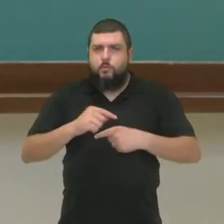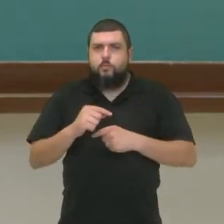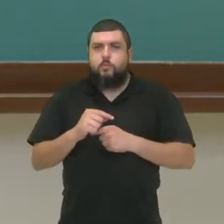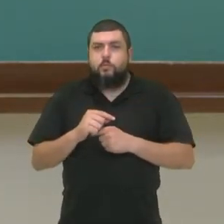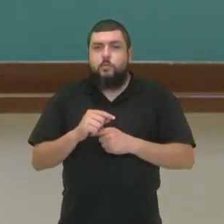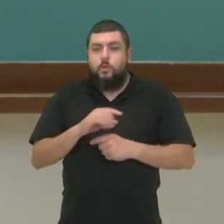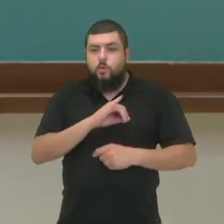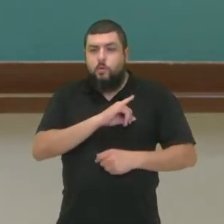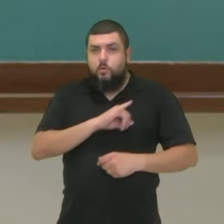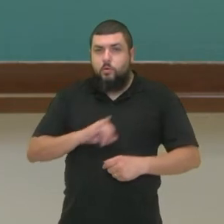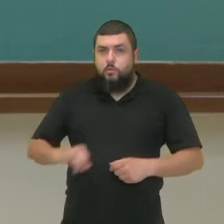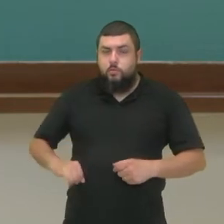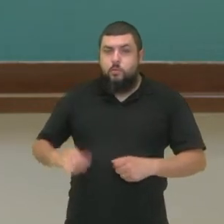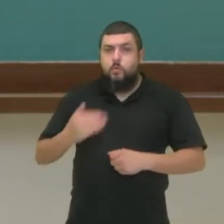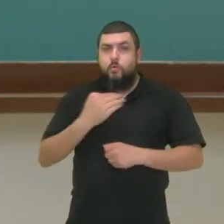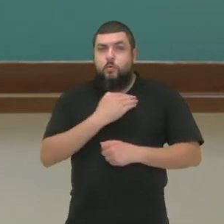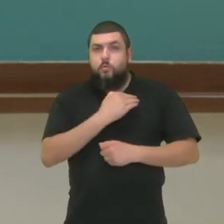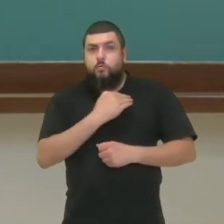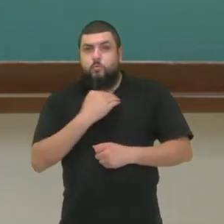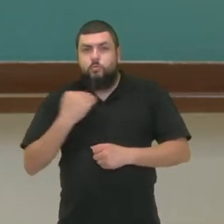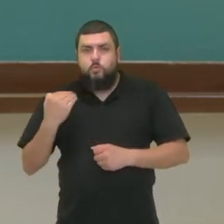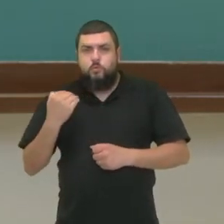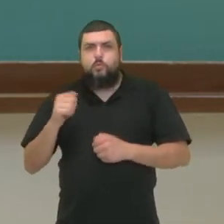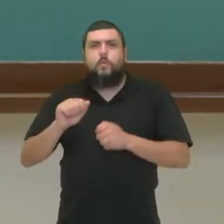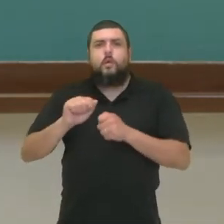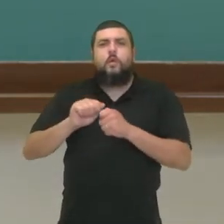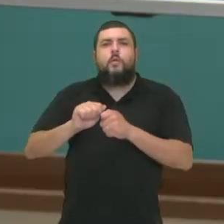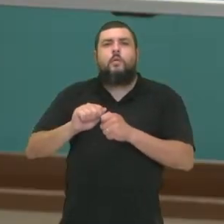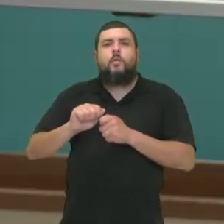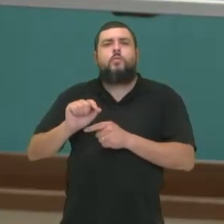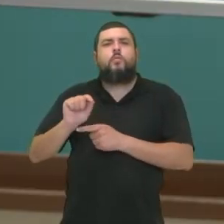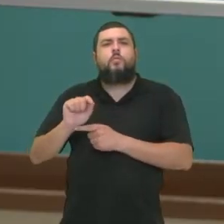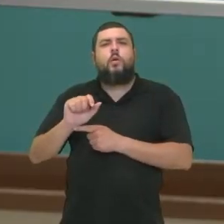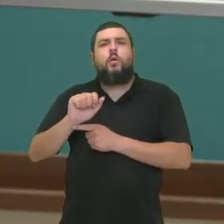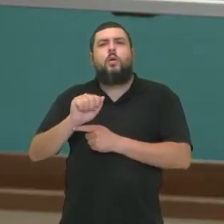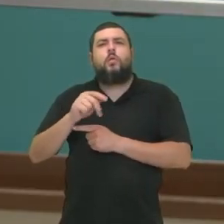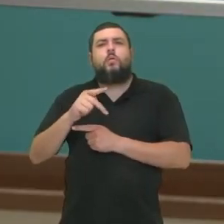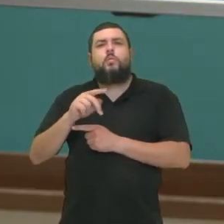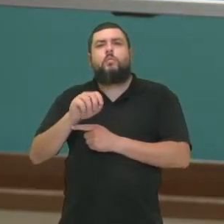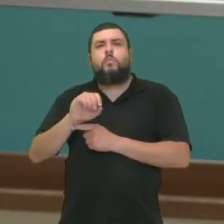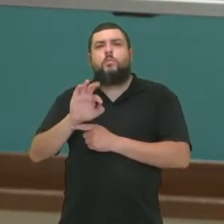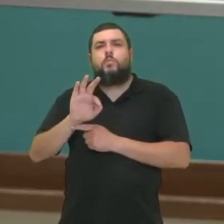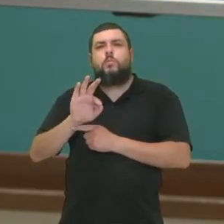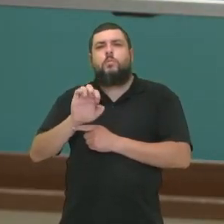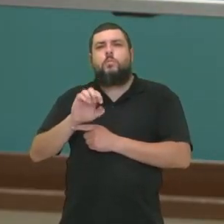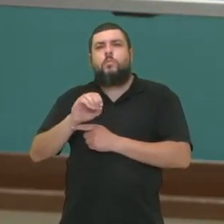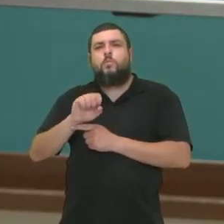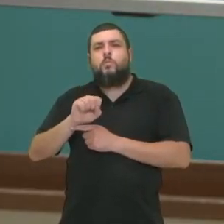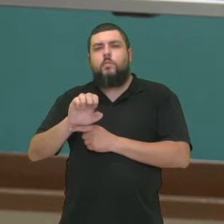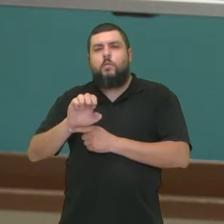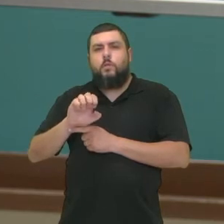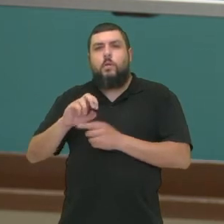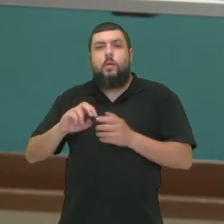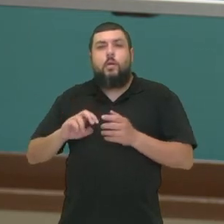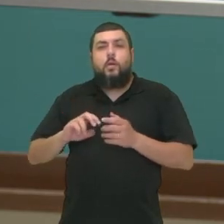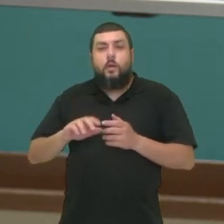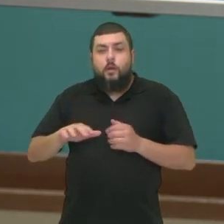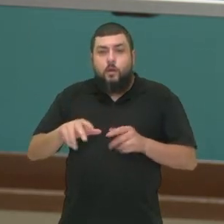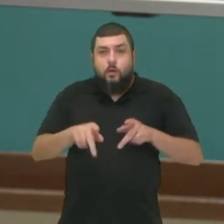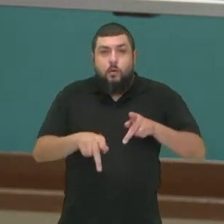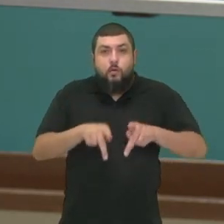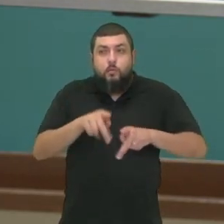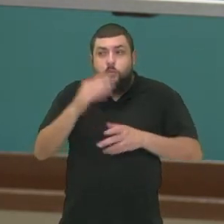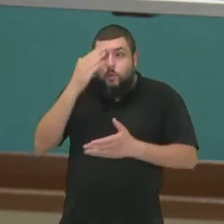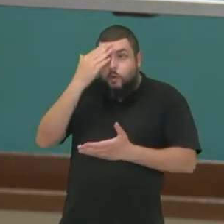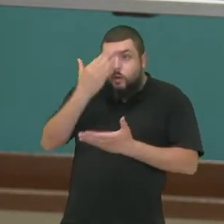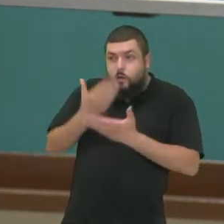feito uma espécie de apoteose, que acreditava então que o imperador iria morar junto com os deuses. E daí a